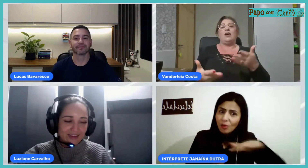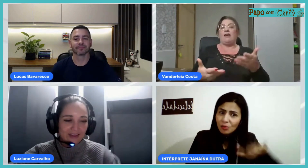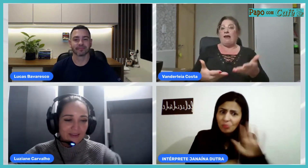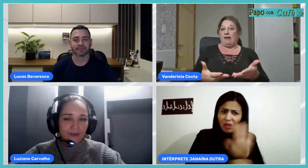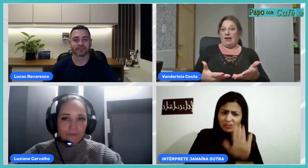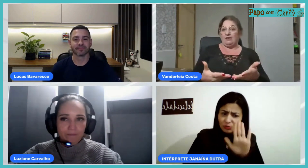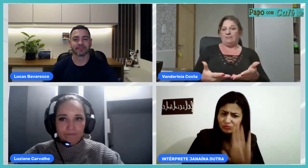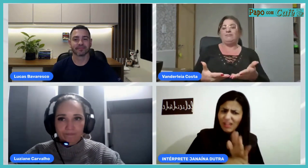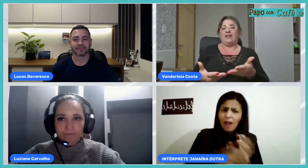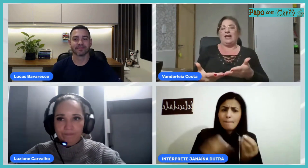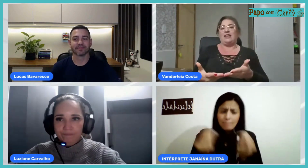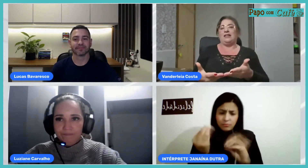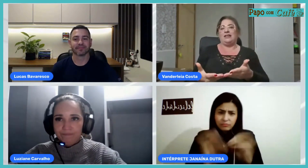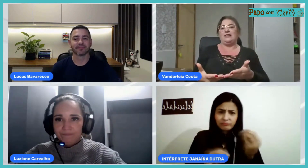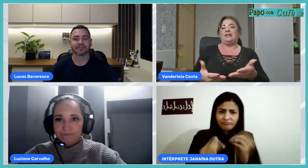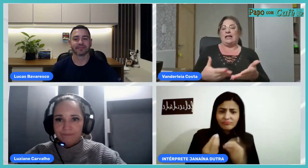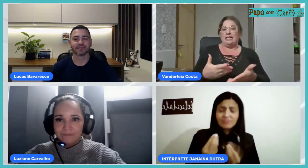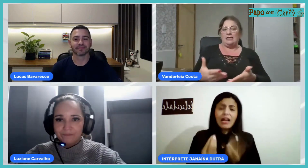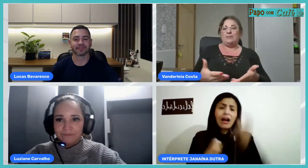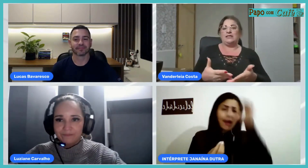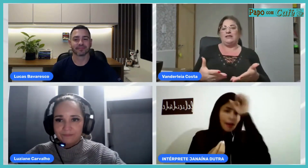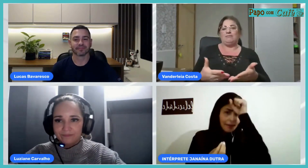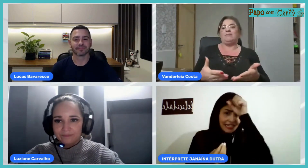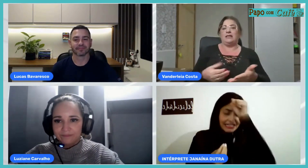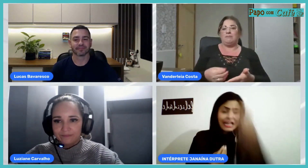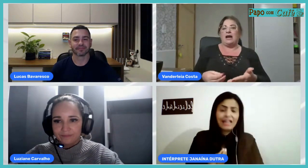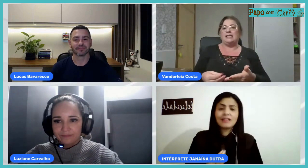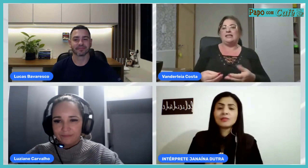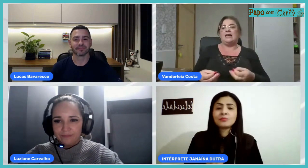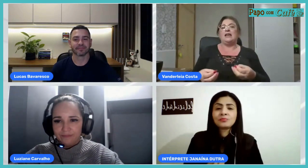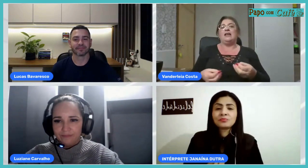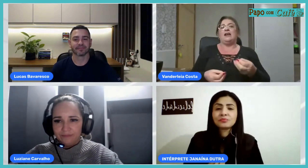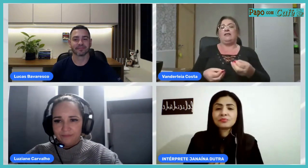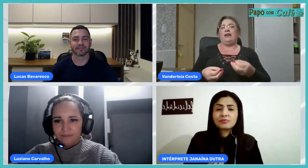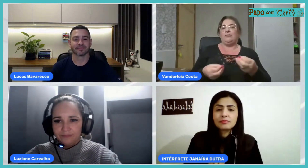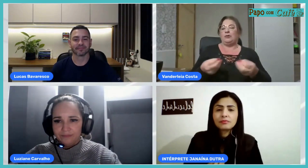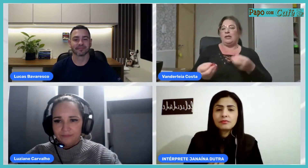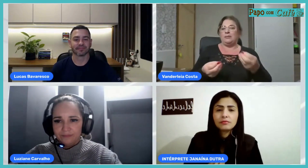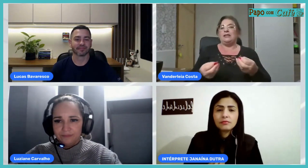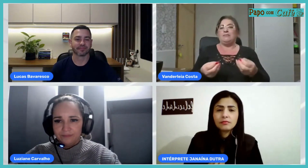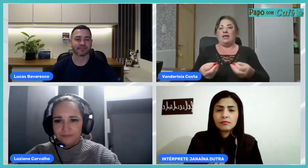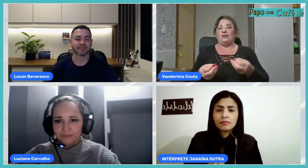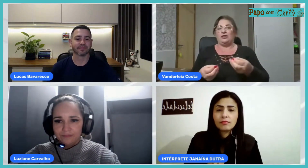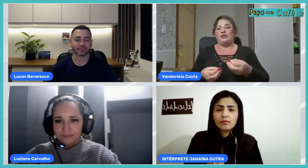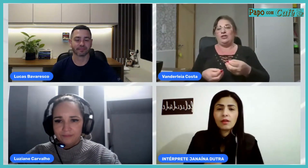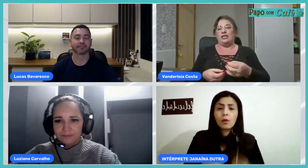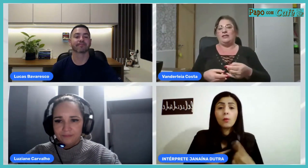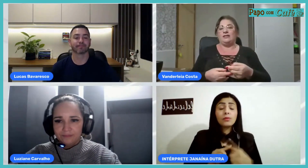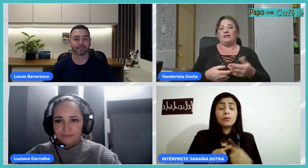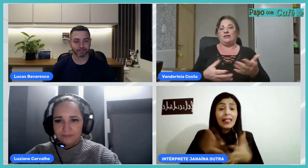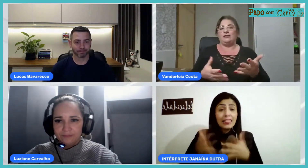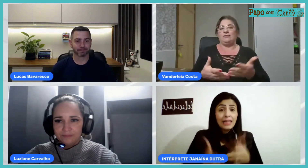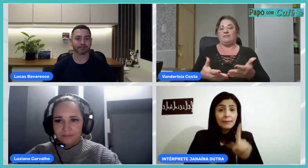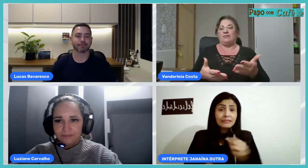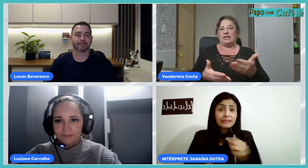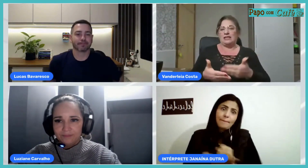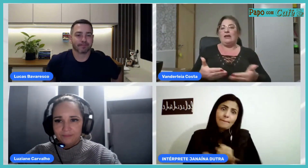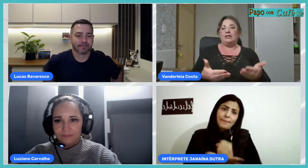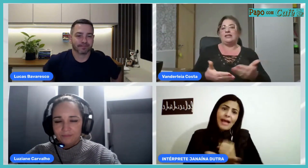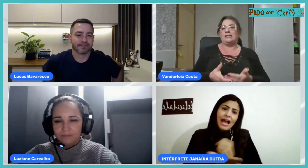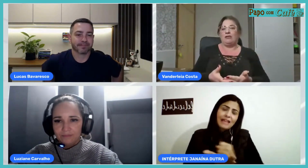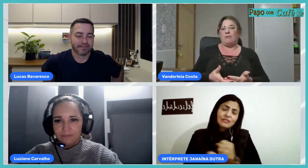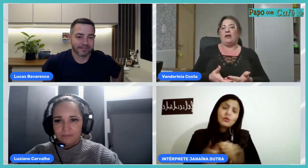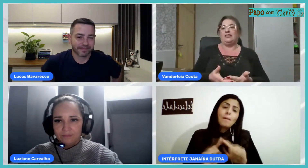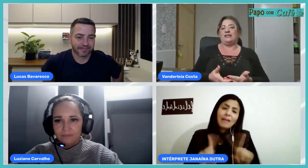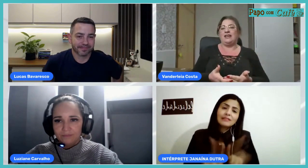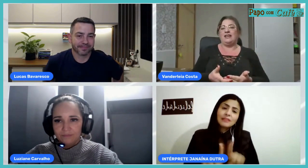processo, que além, né, da Libras de ser básica, tem o problema também, hoje em dia, das